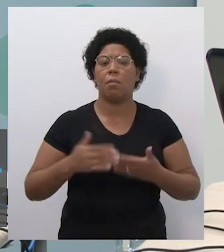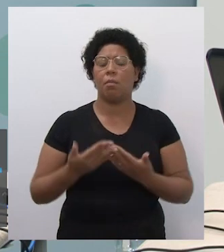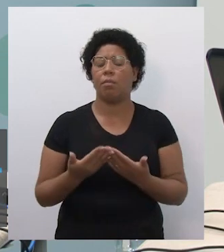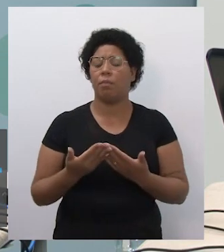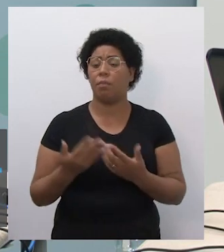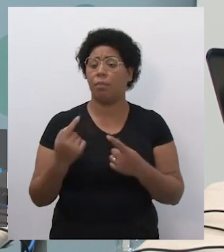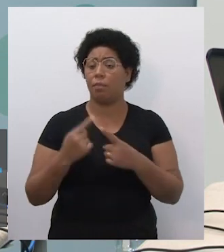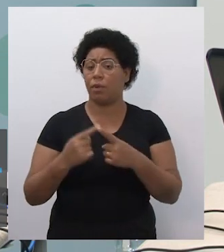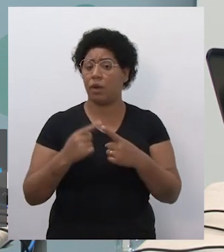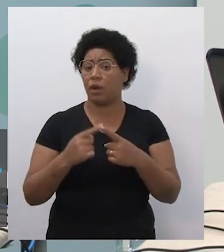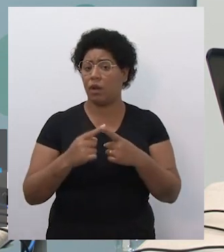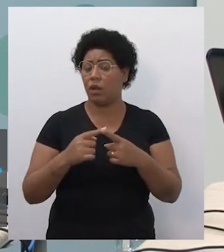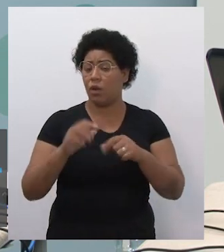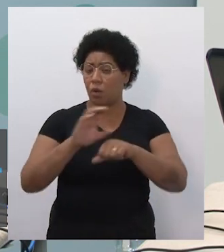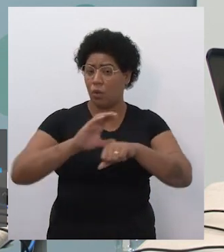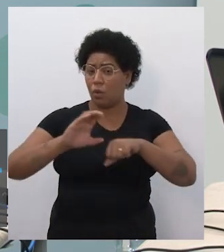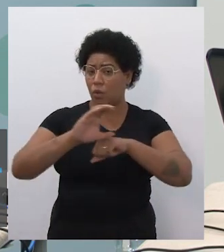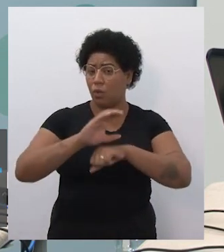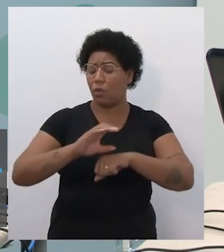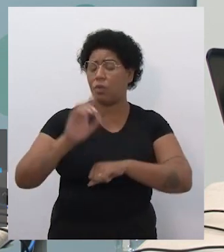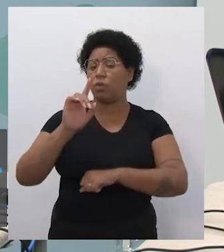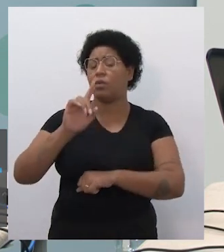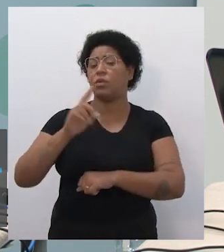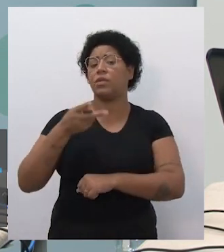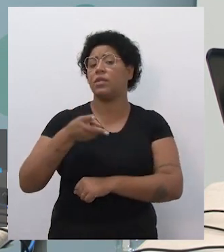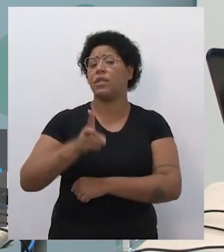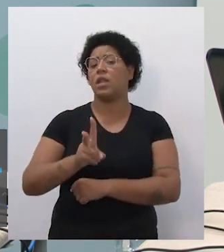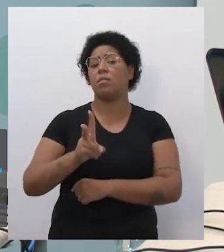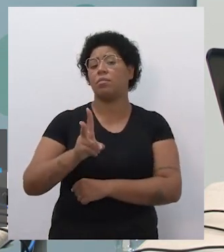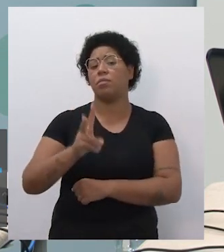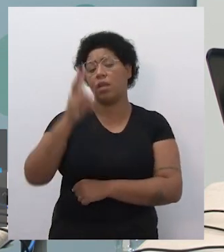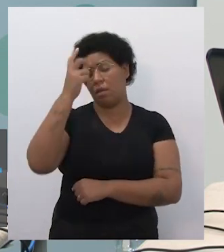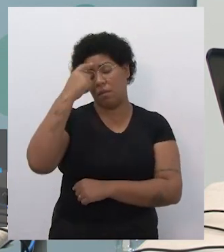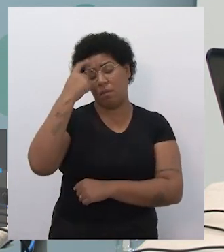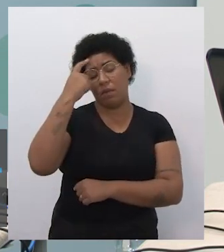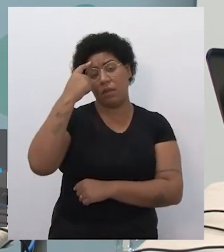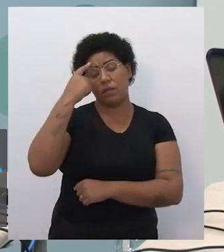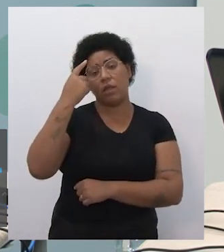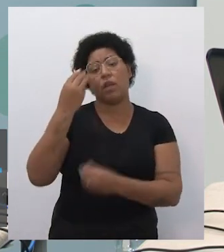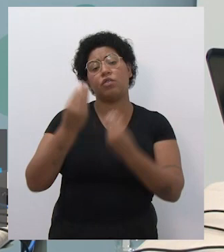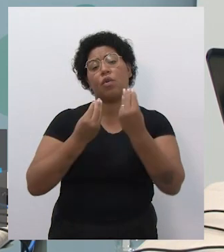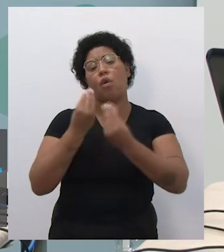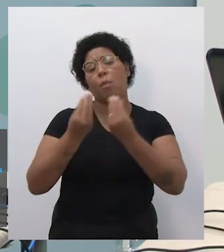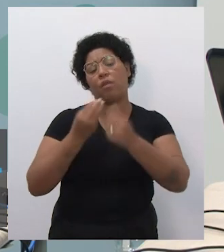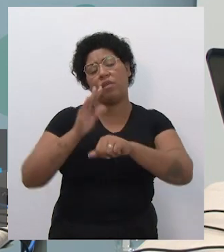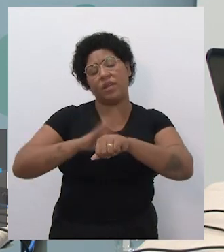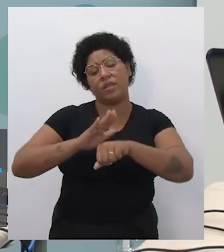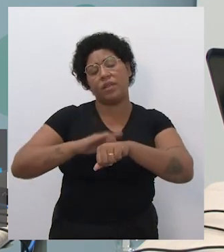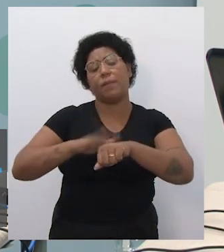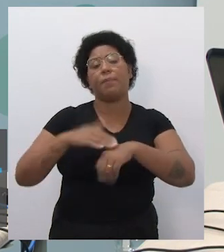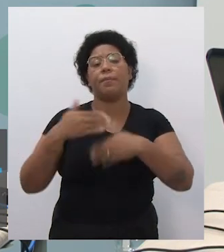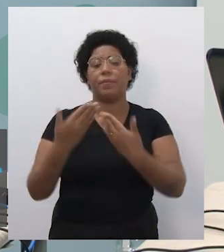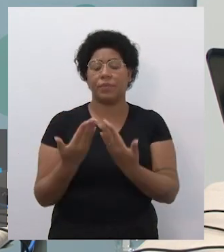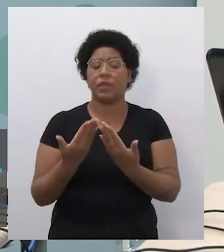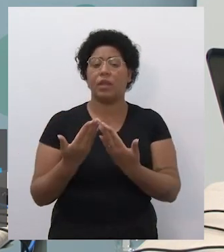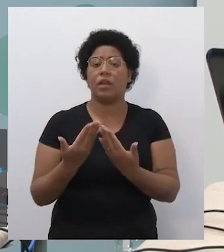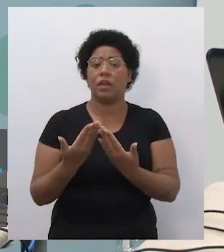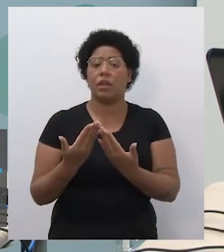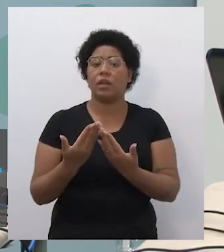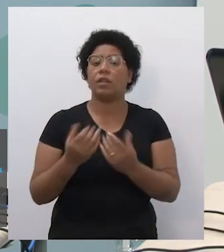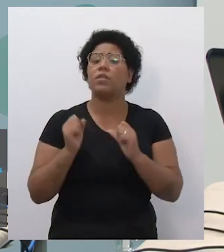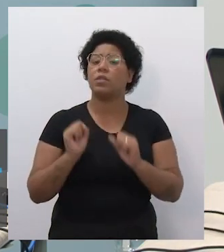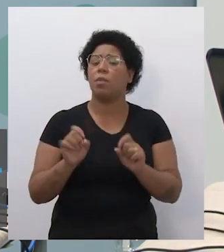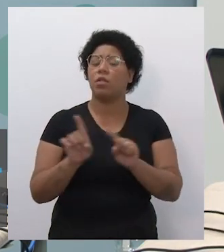contas, a educação deve ser sempre pensada como uma ação intencional e planejada. E gostaríamos que vocês revisitassem